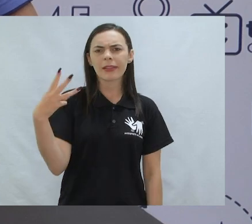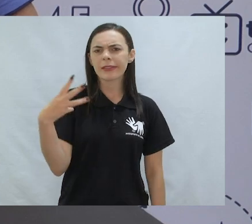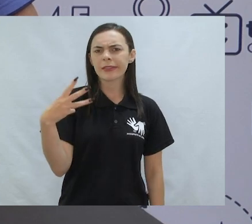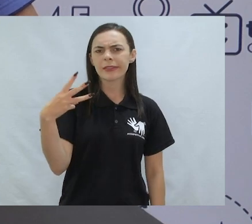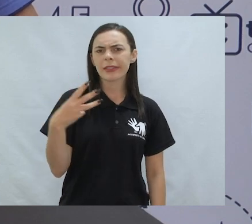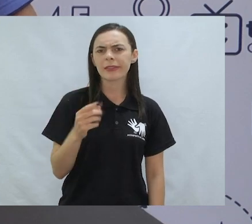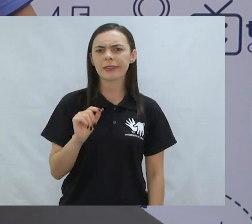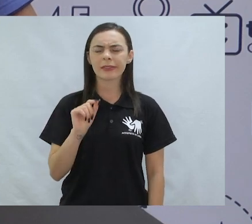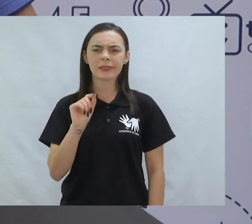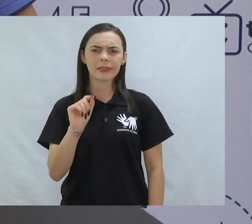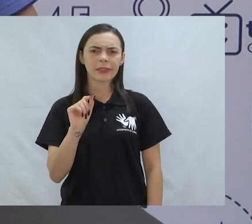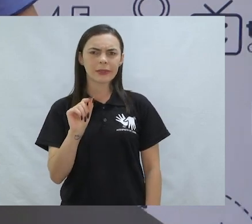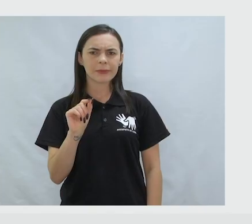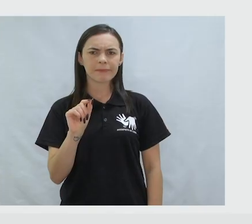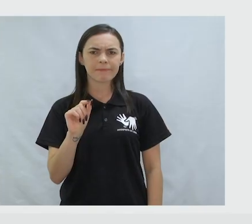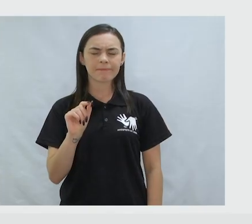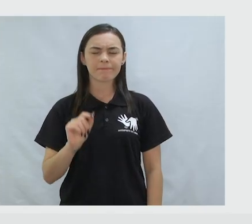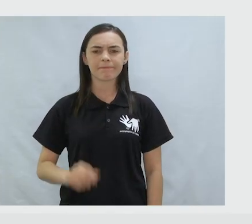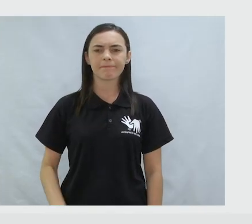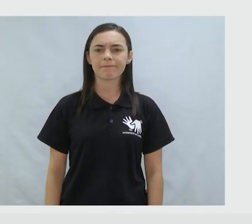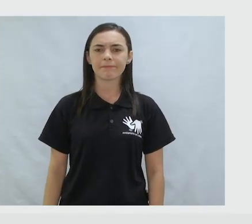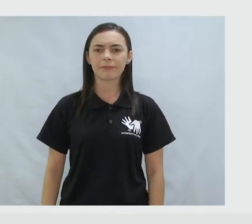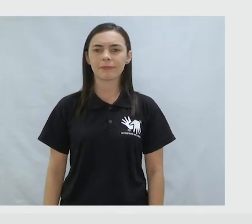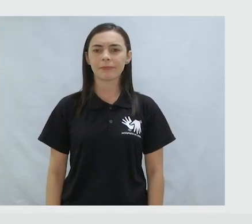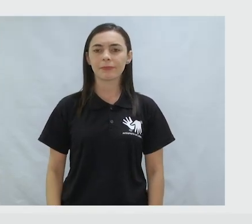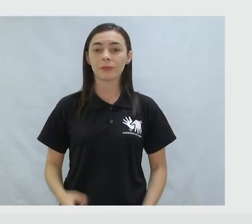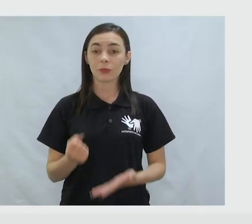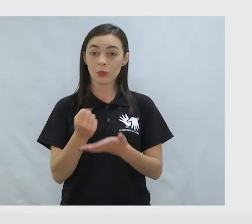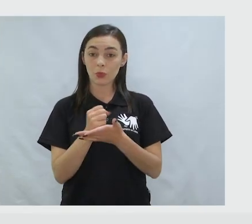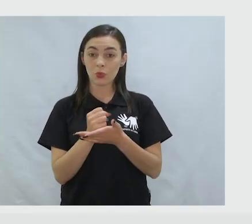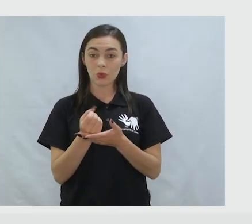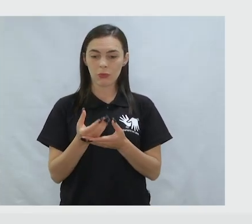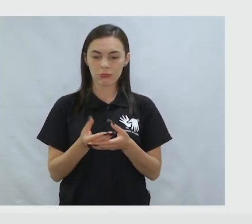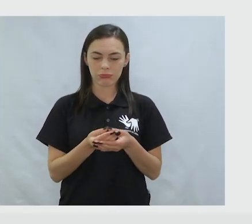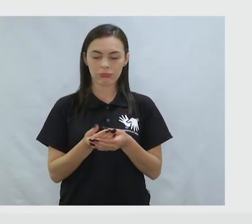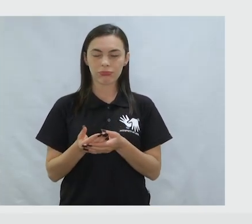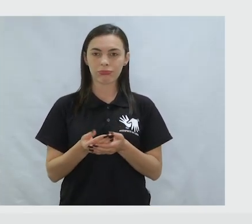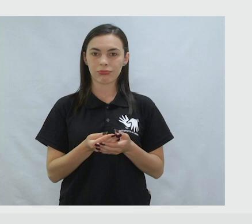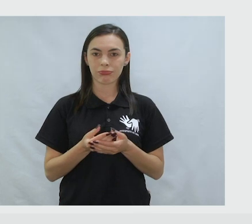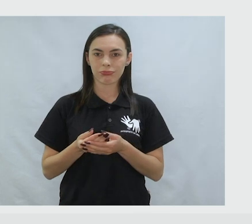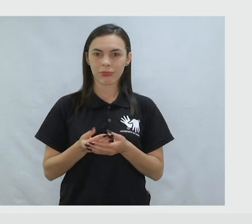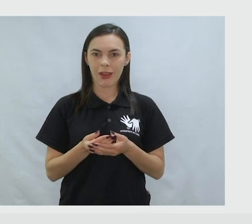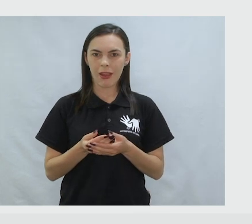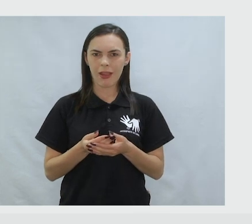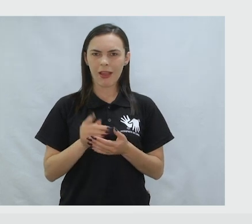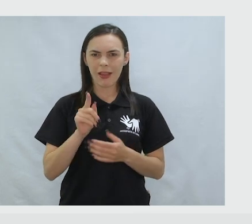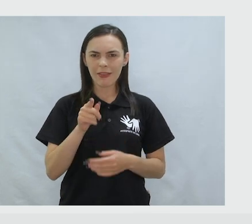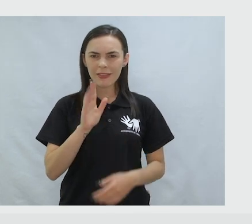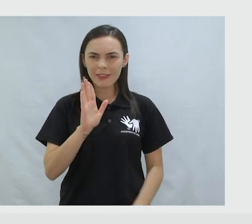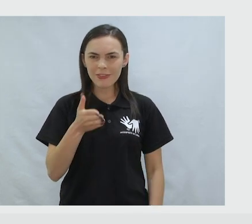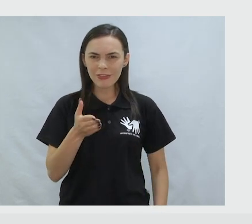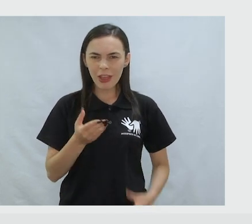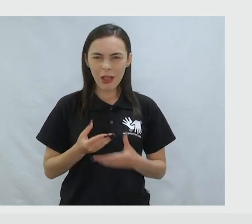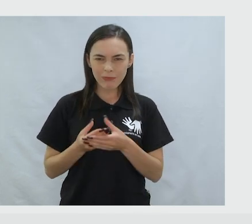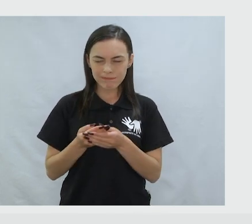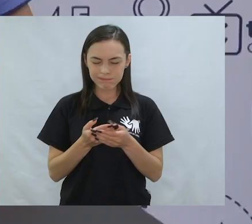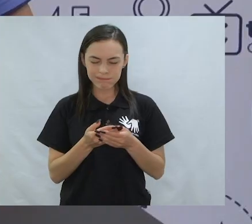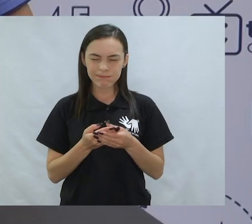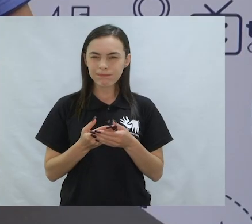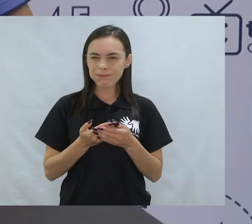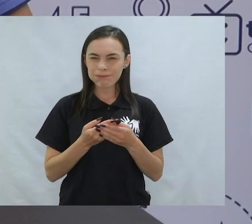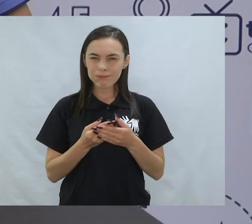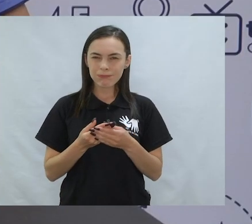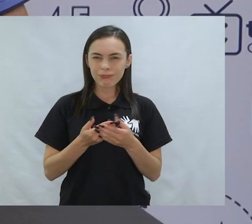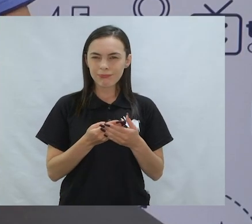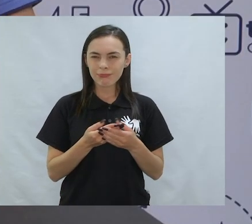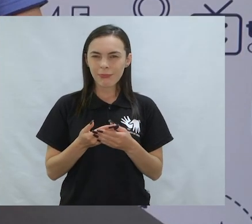um terceiro jogo que a professora colocou ali. É o jogo de videogame. Você já jogou jogo de